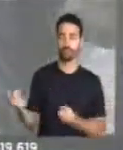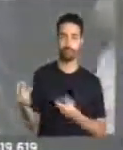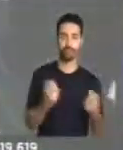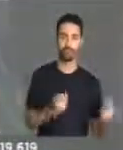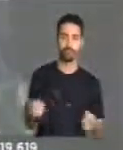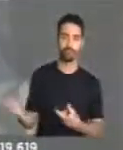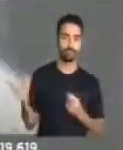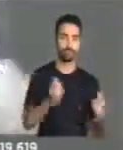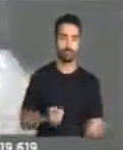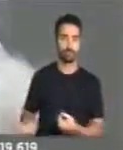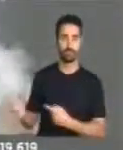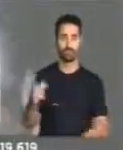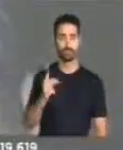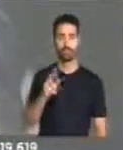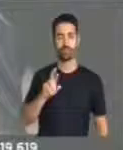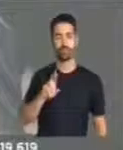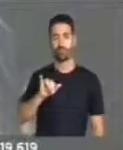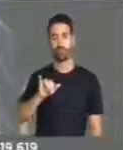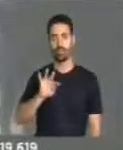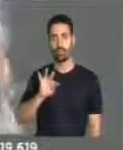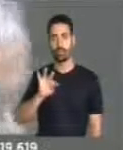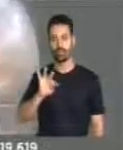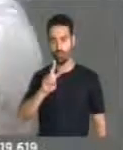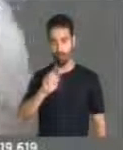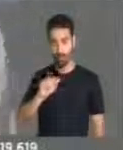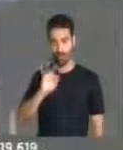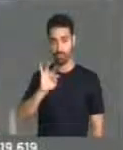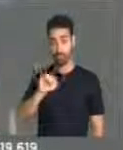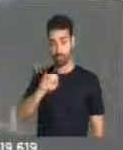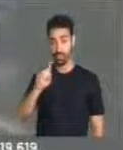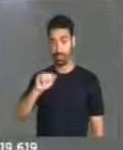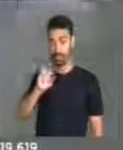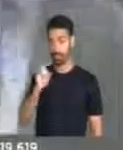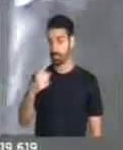adotadas pelo governo Temer. Não. Como vota...